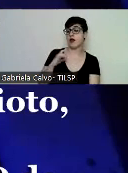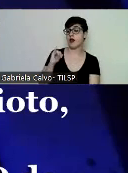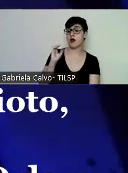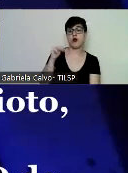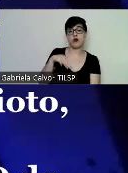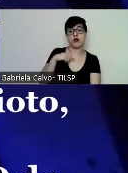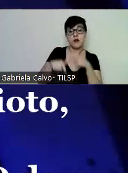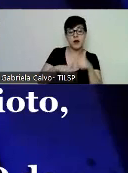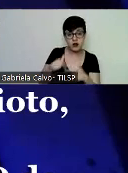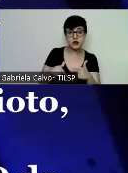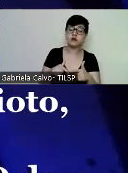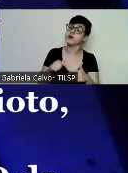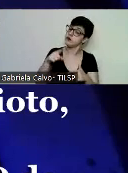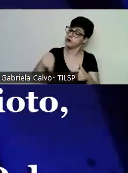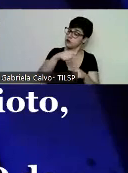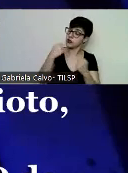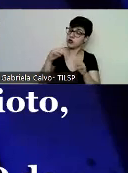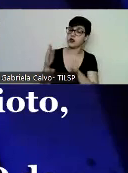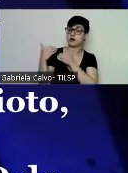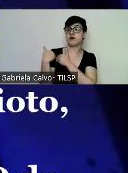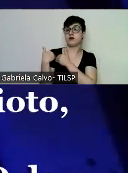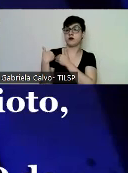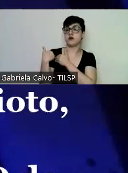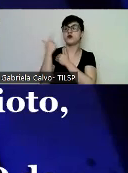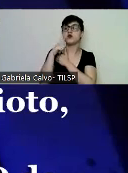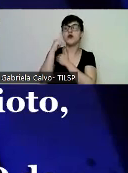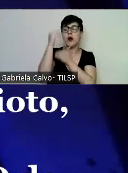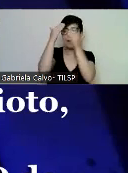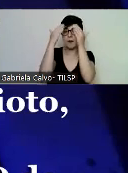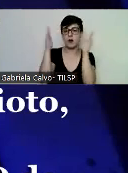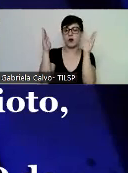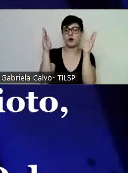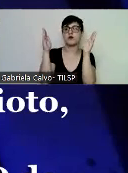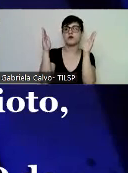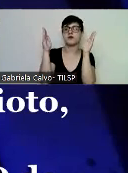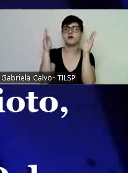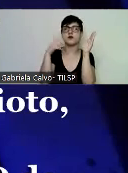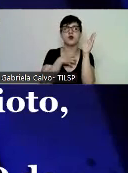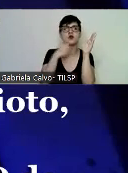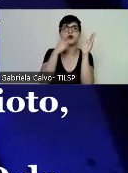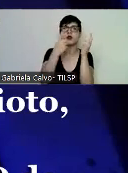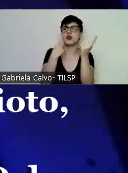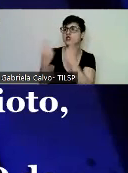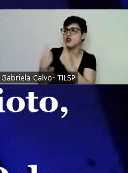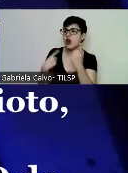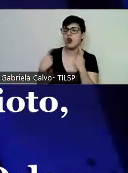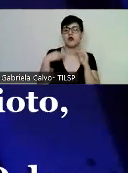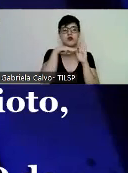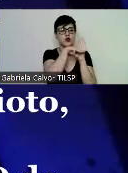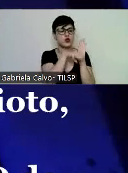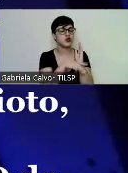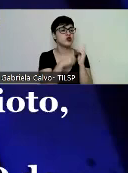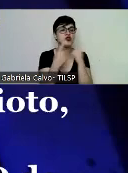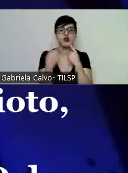precisavam de alguma maneira olhar para fora e estabelecer modos de diálogo metodologias de diálogo para trazer